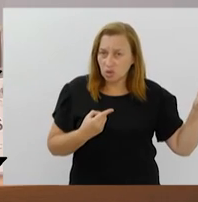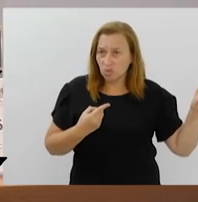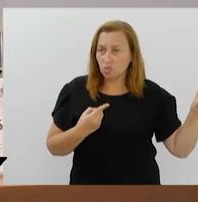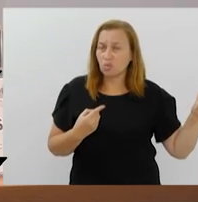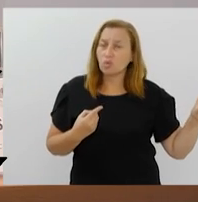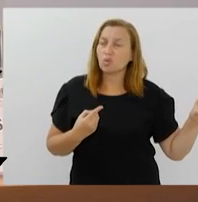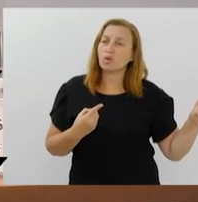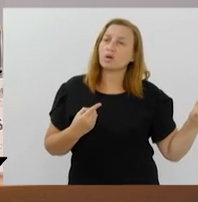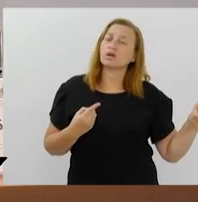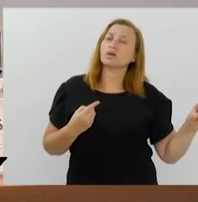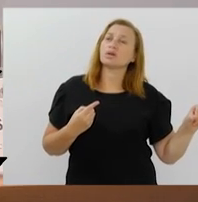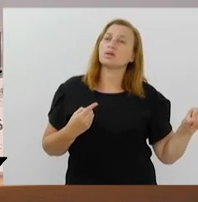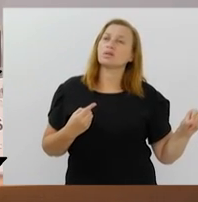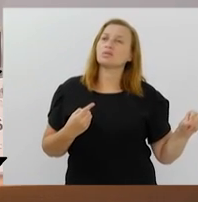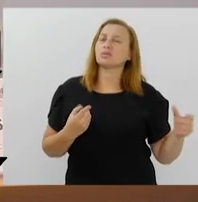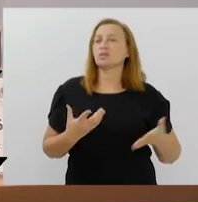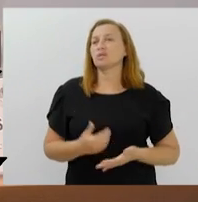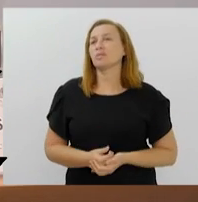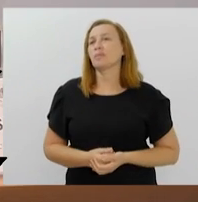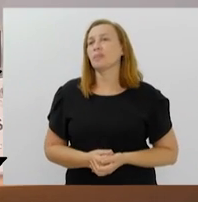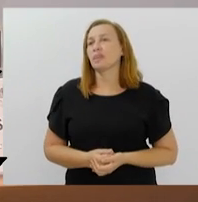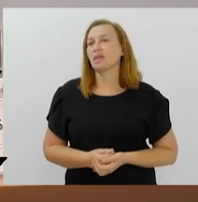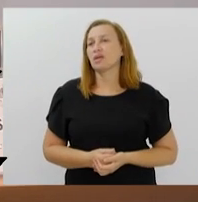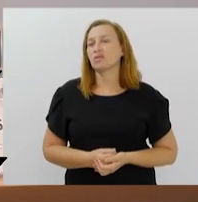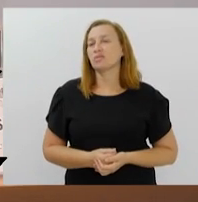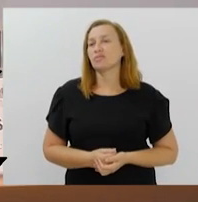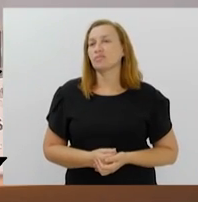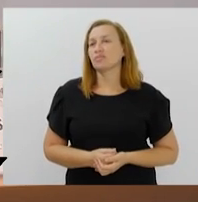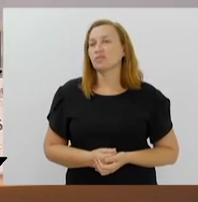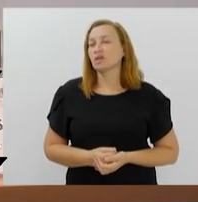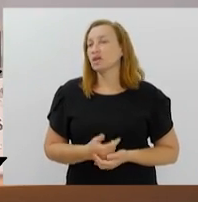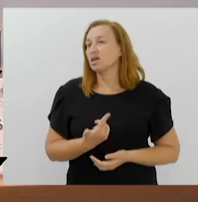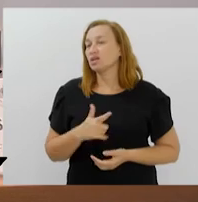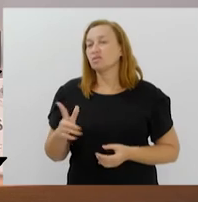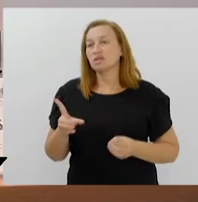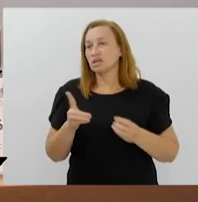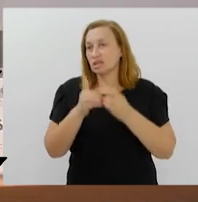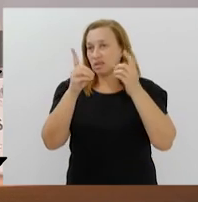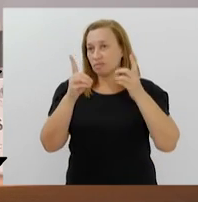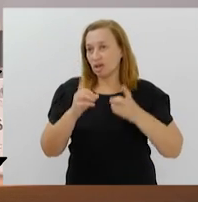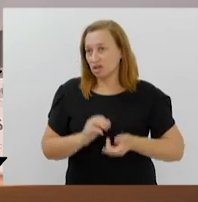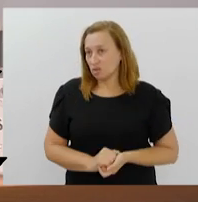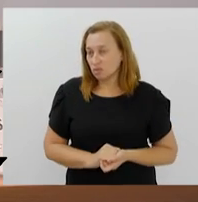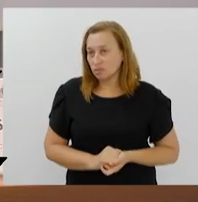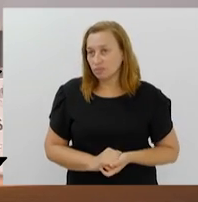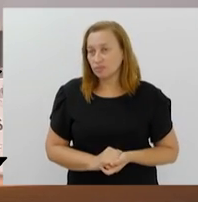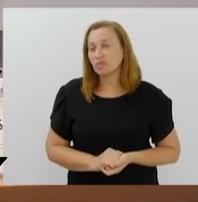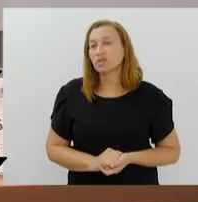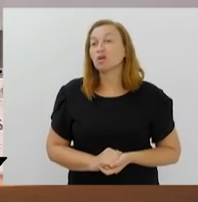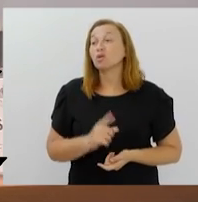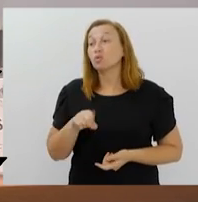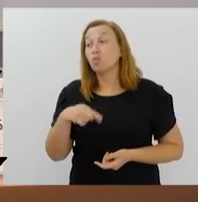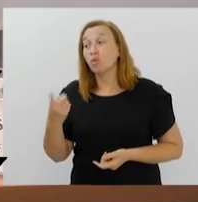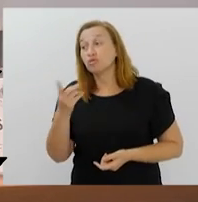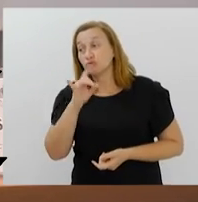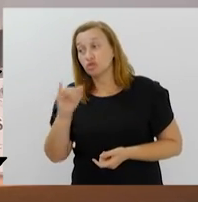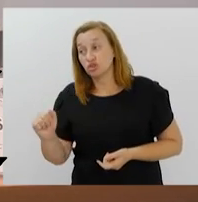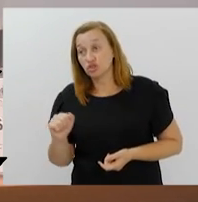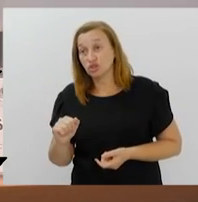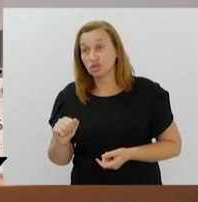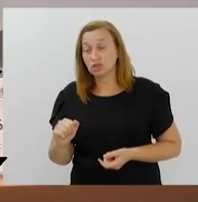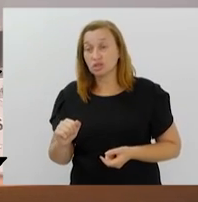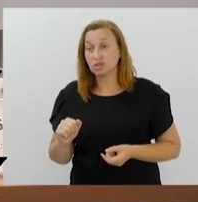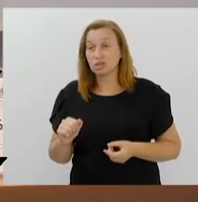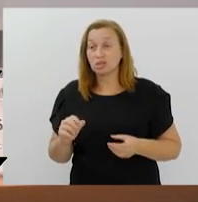estavam ali numa situação realmente de desassistência e e imediatamente no dia seguinte dá essa completa